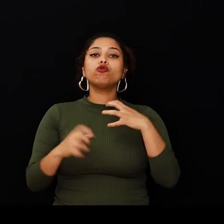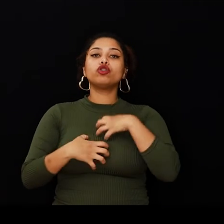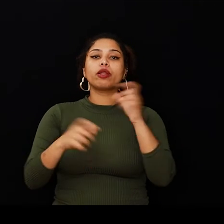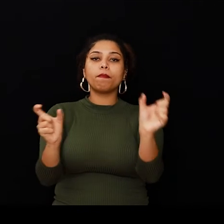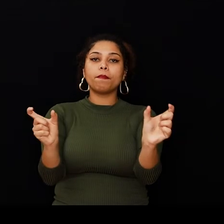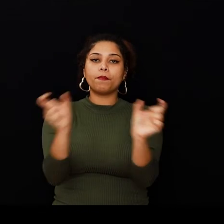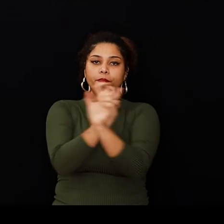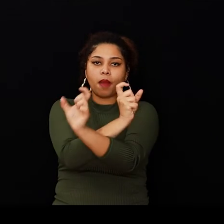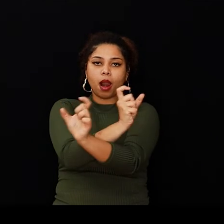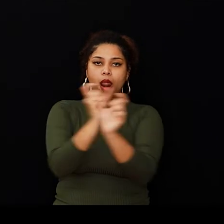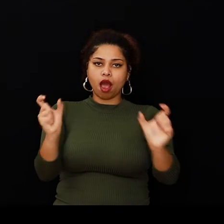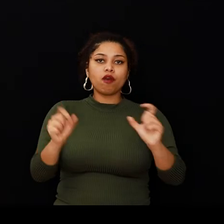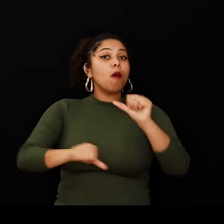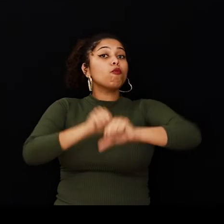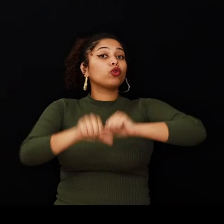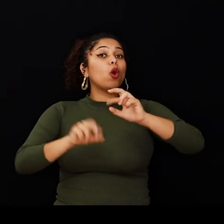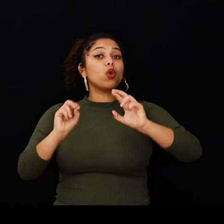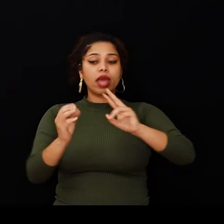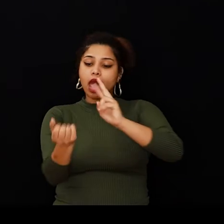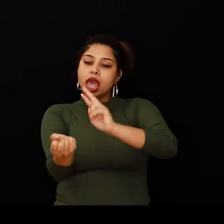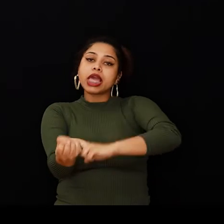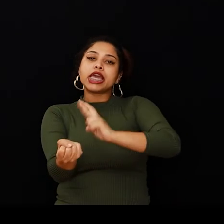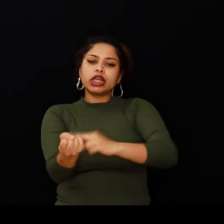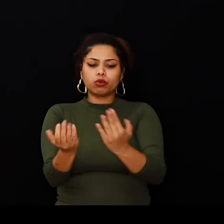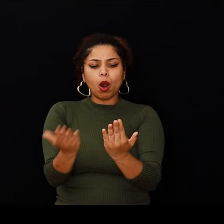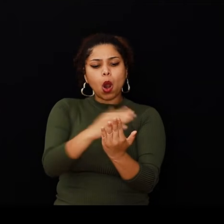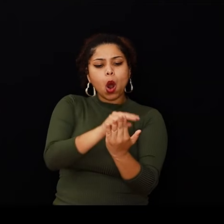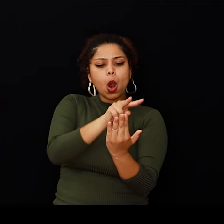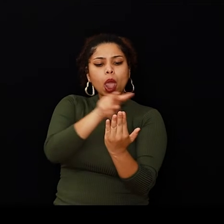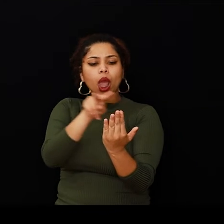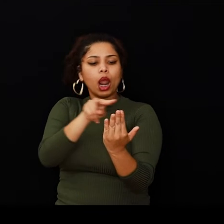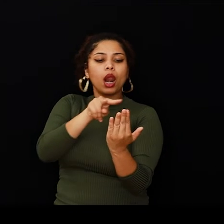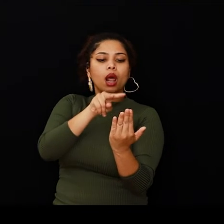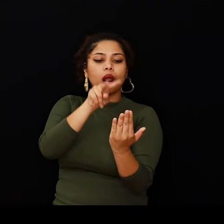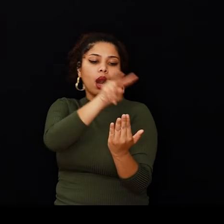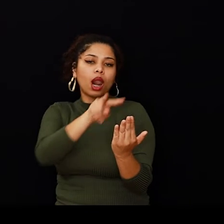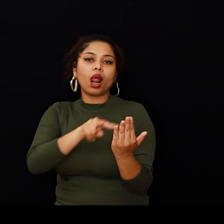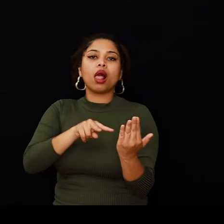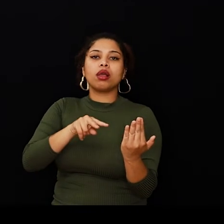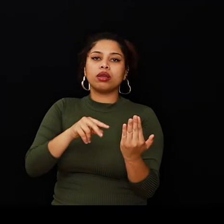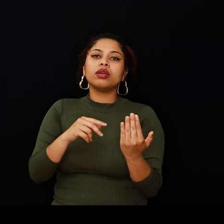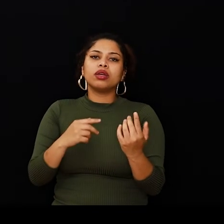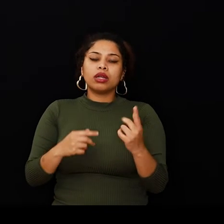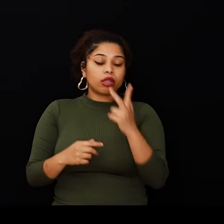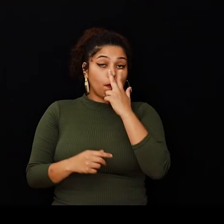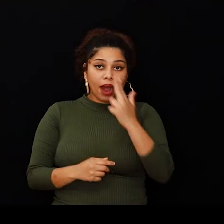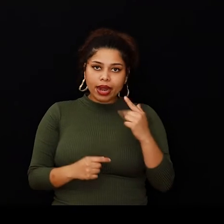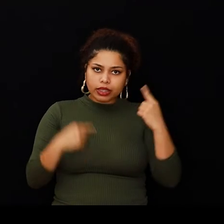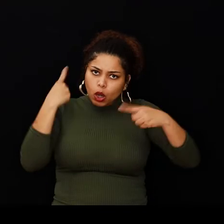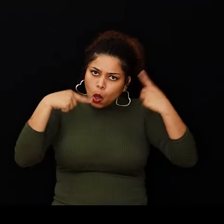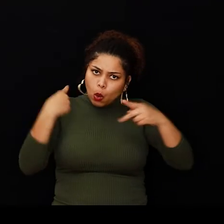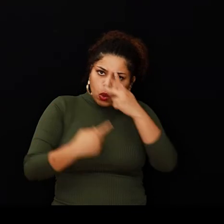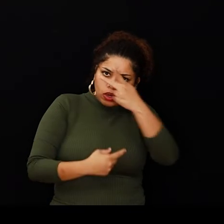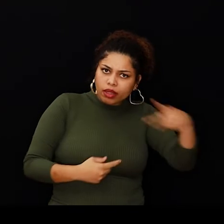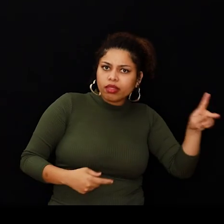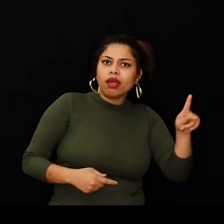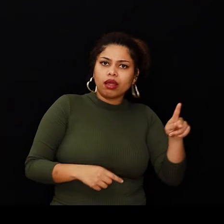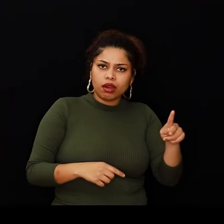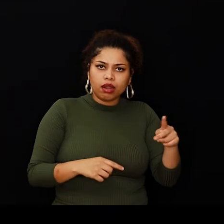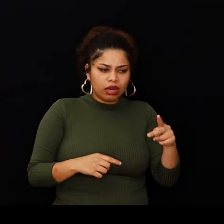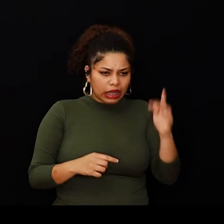mudança rítmica, né, daquilo que a gente está lendo. E às vezes assim, parece uma rasura meio neurótica até,